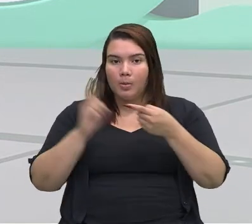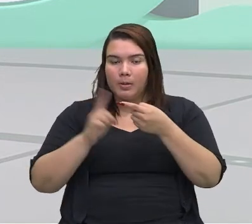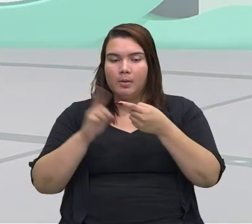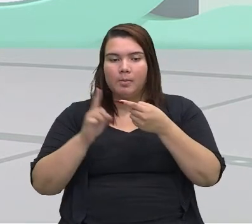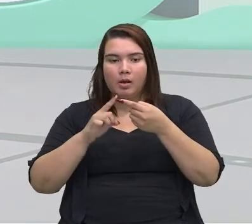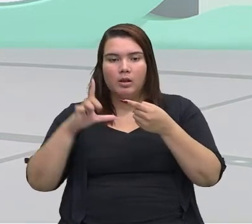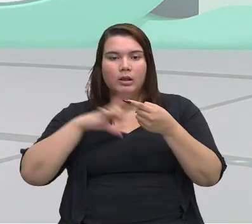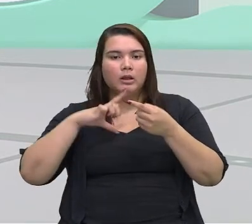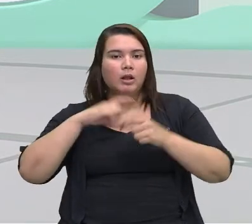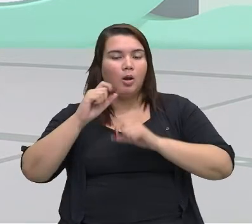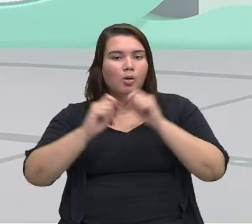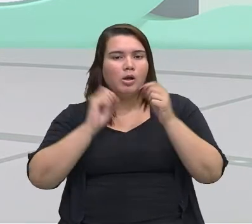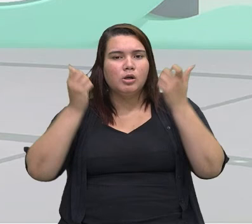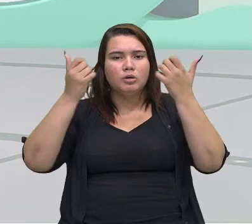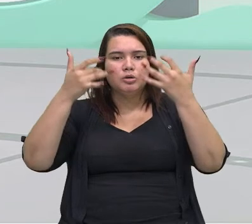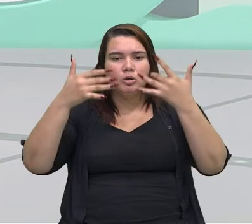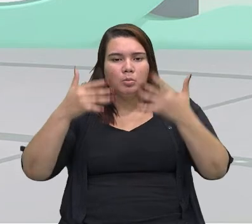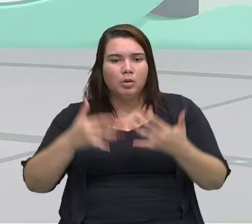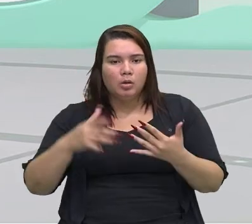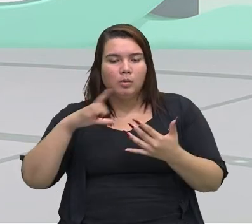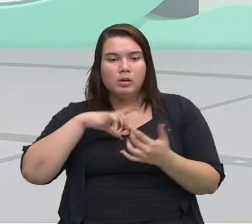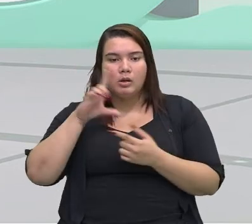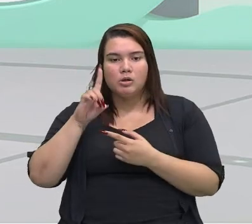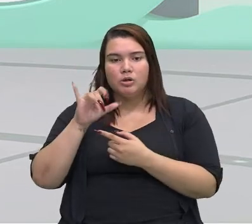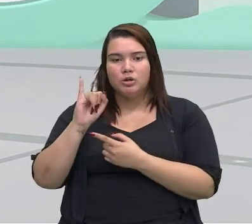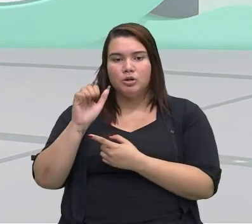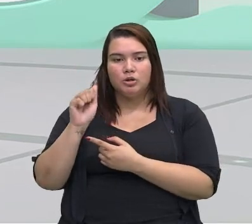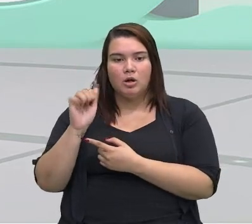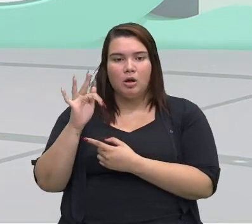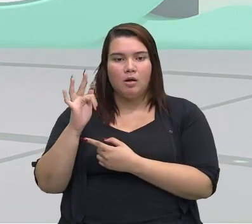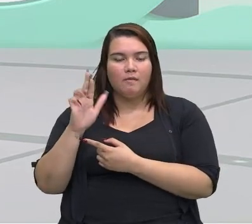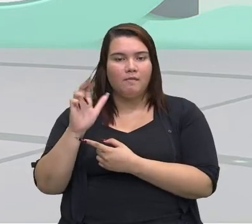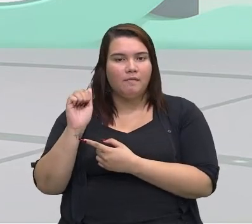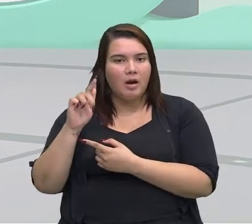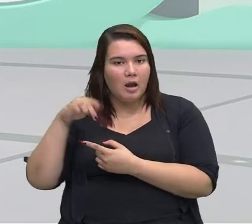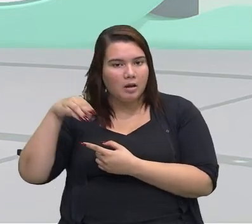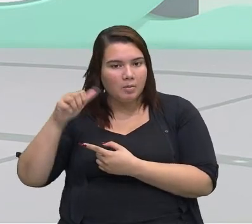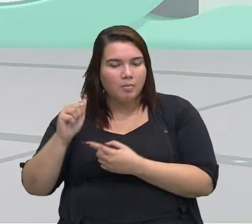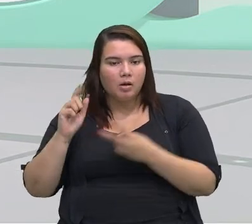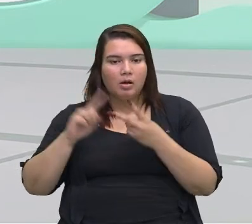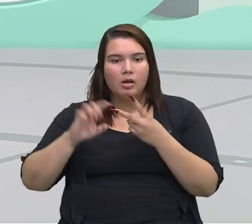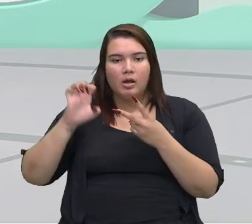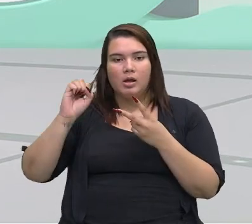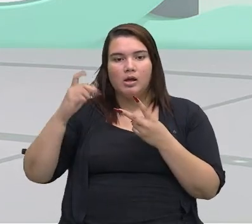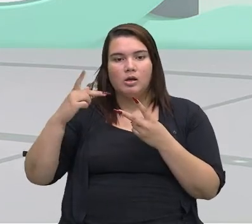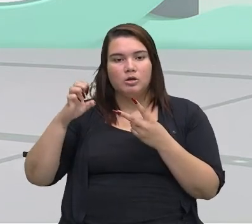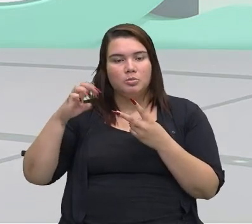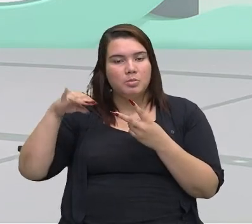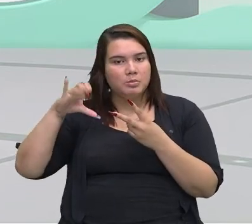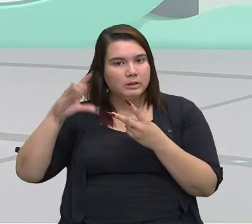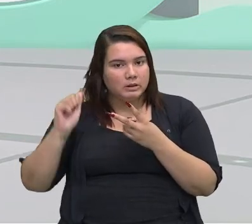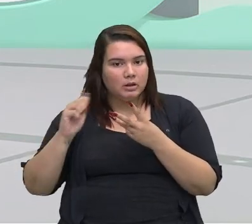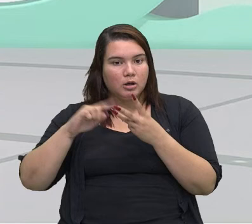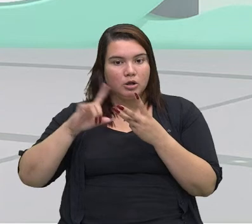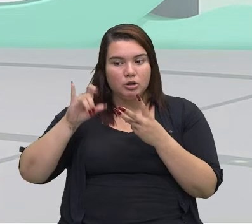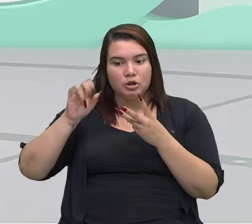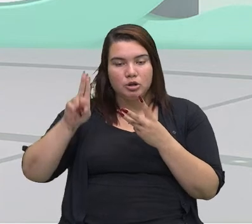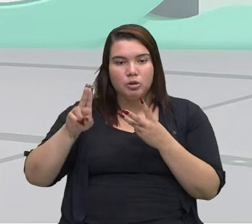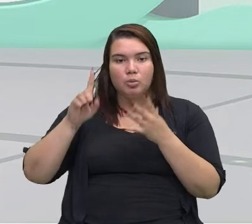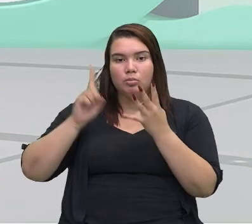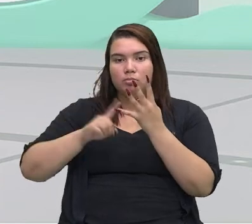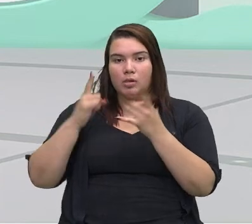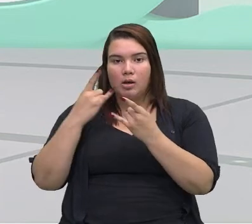barreira, nós comentamos ali sobre o diafragma, o espermicida, o DIU e os preservativos. Então, são